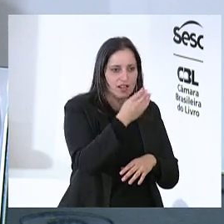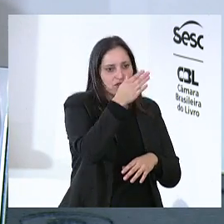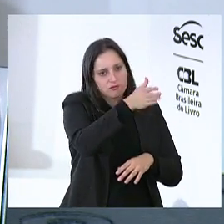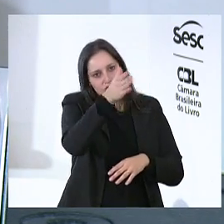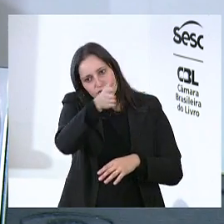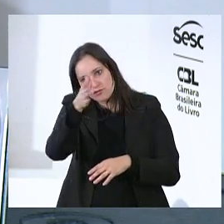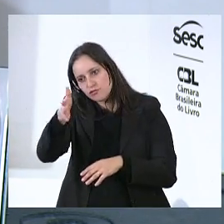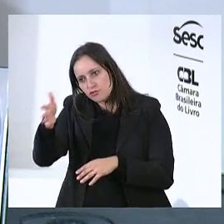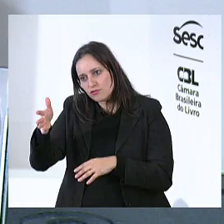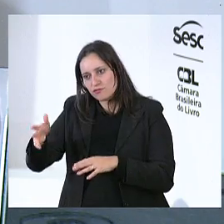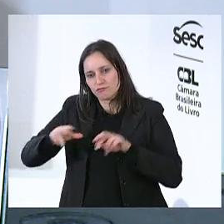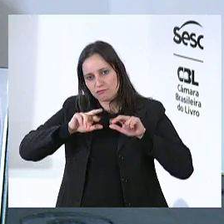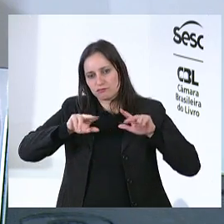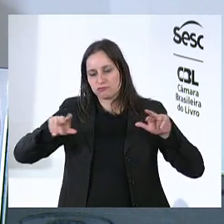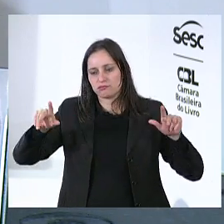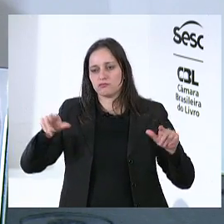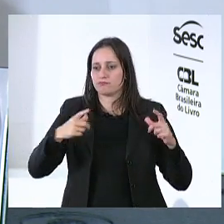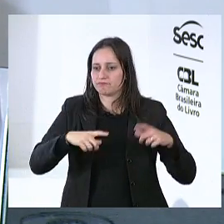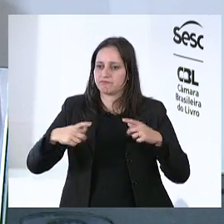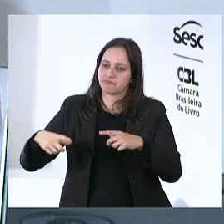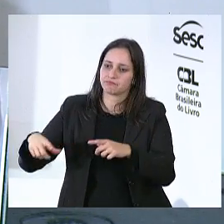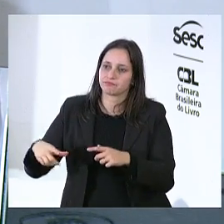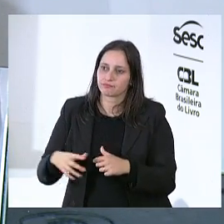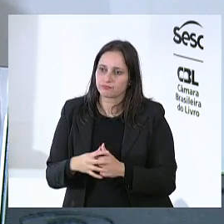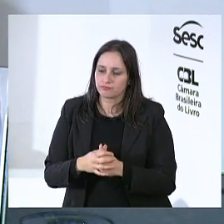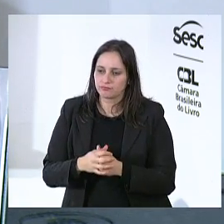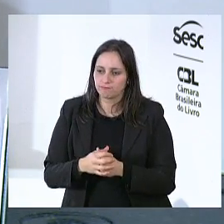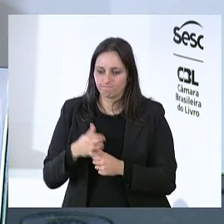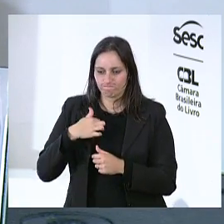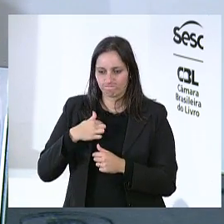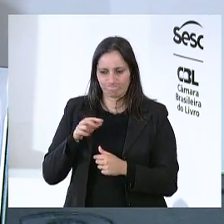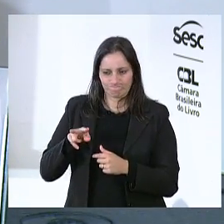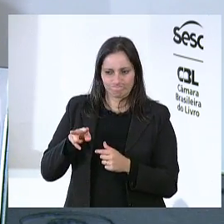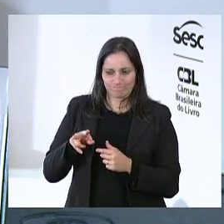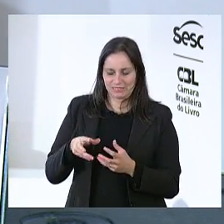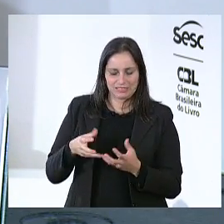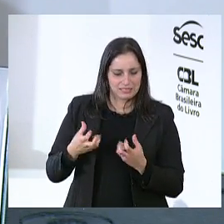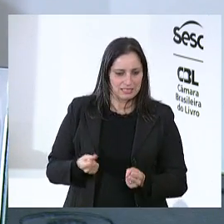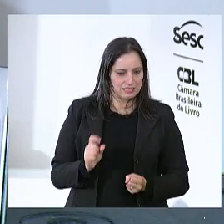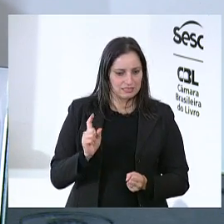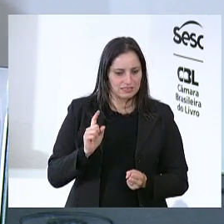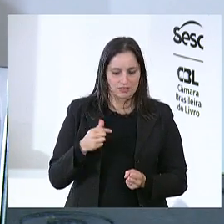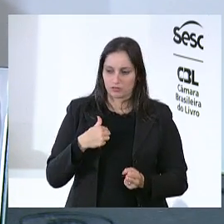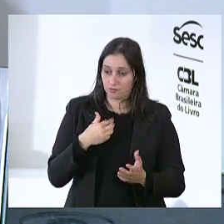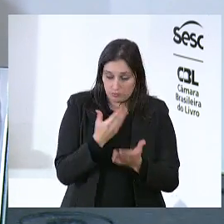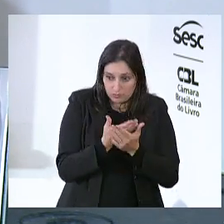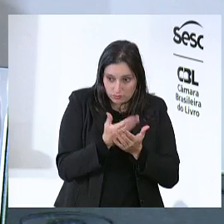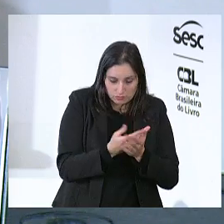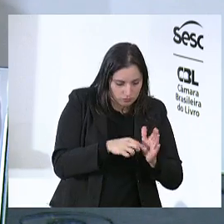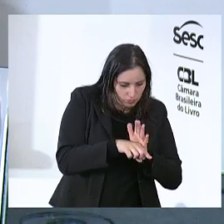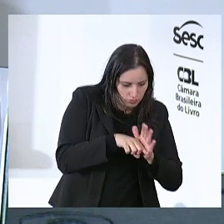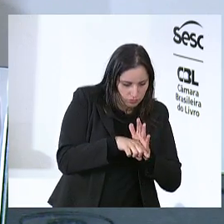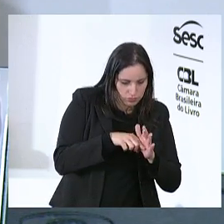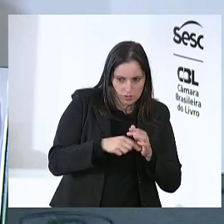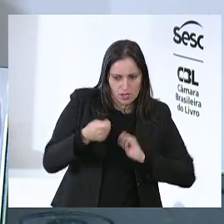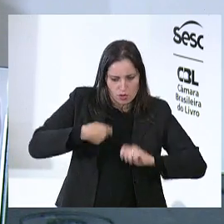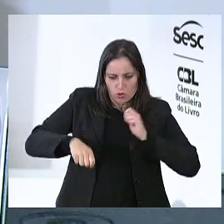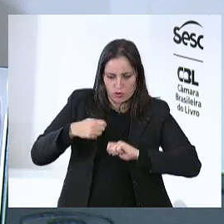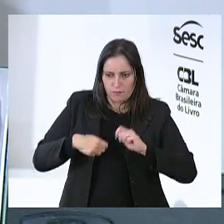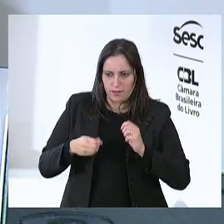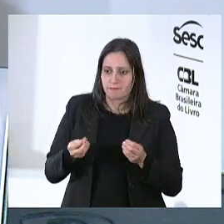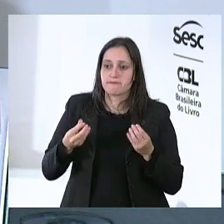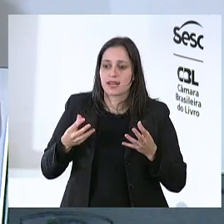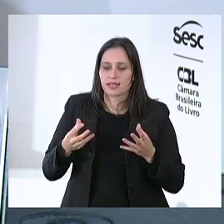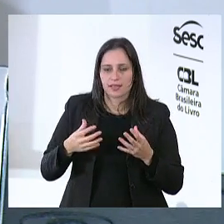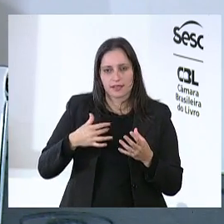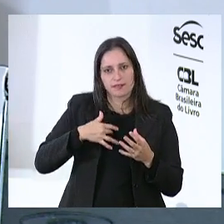a gente acontece, né? Eu estudei economia para entender como a gente consegue,